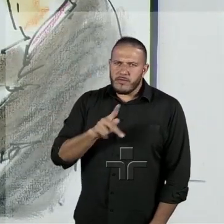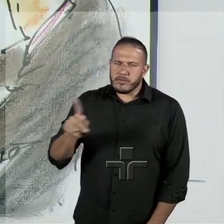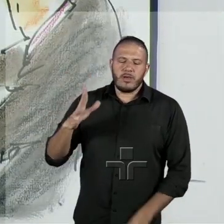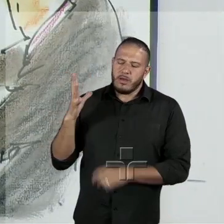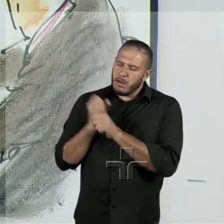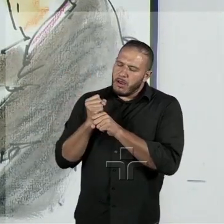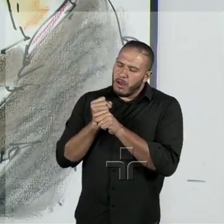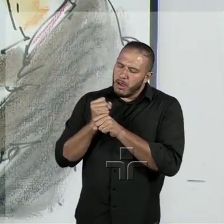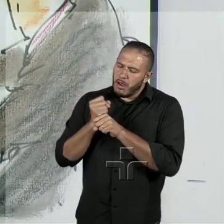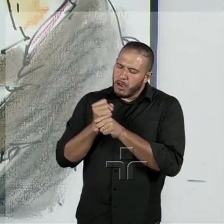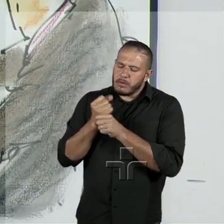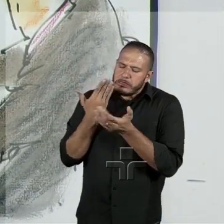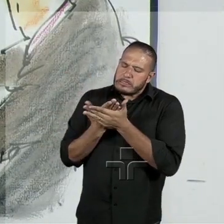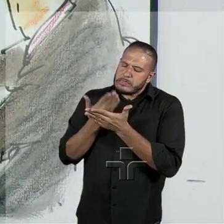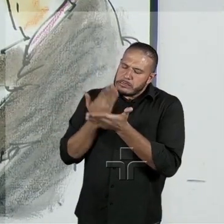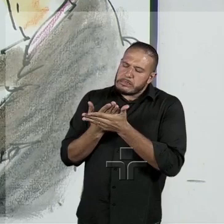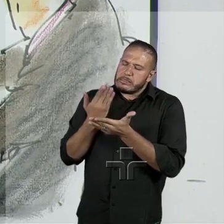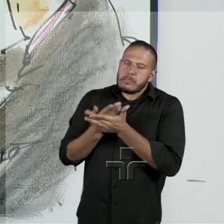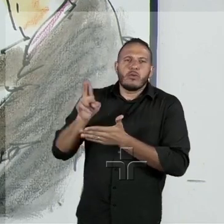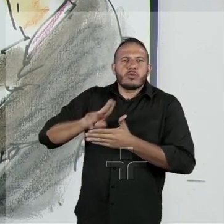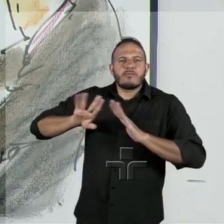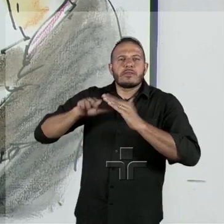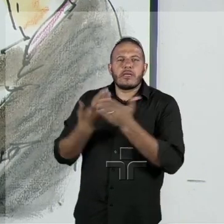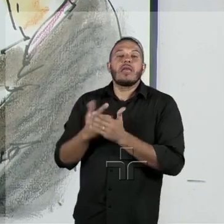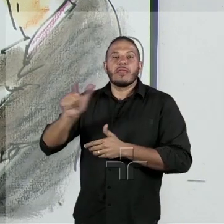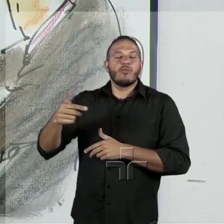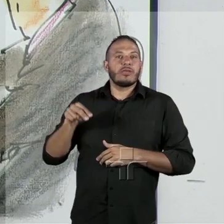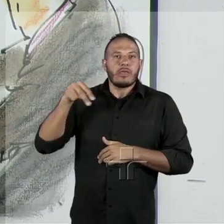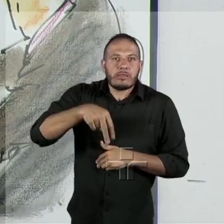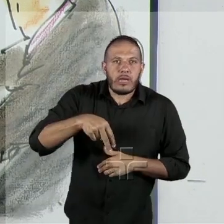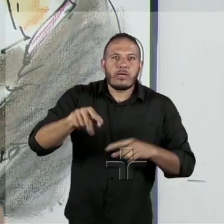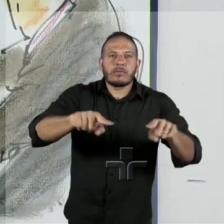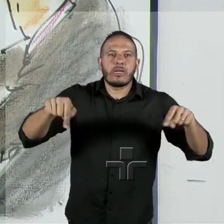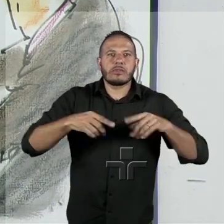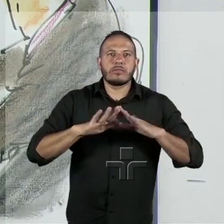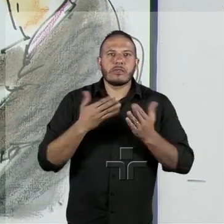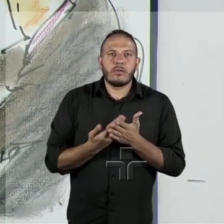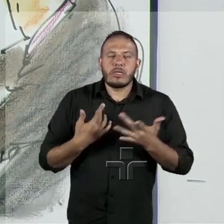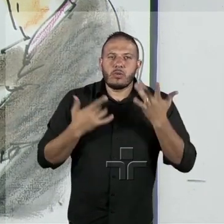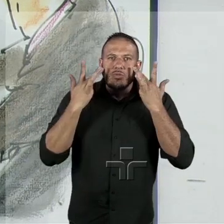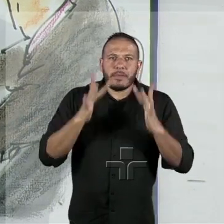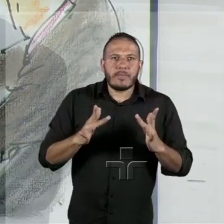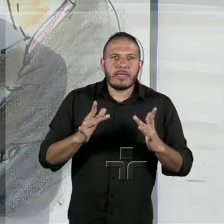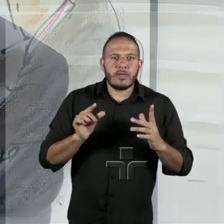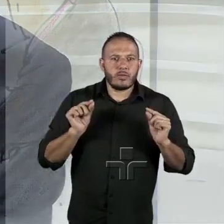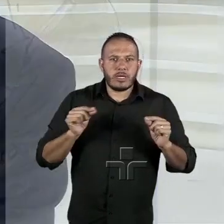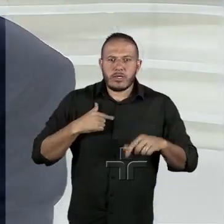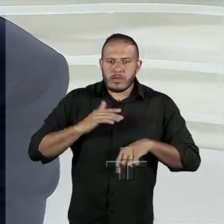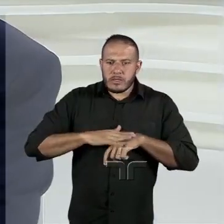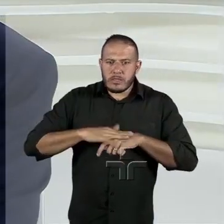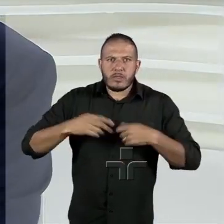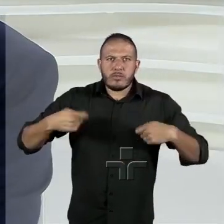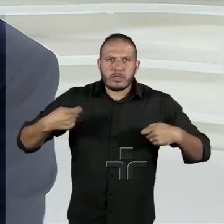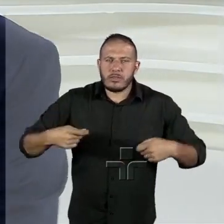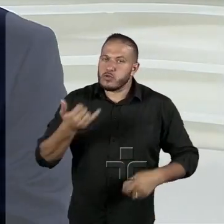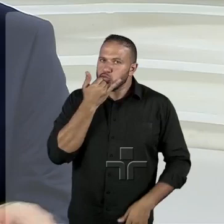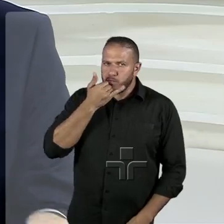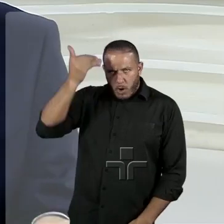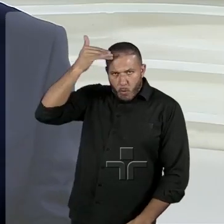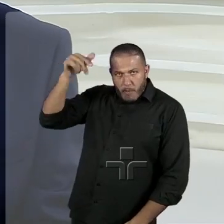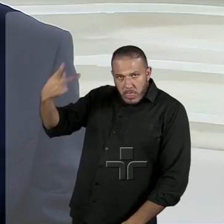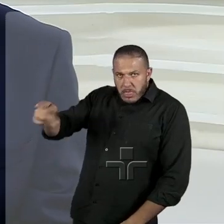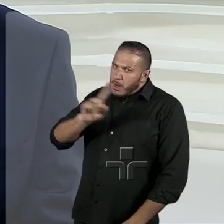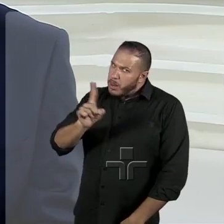anos na universidade e chegar na sala de aula, ele não saber muitas vezes o que ele precisa fazer. De novo, não é culpa dele, é culpa